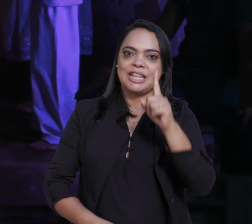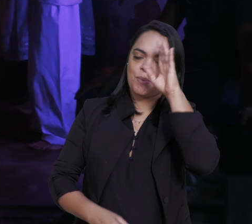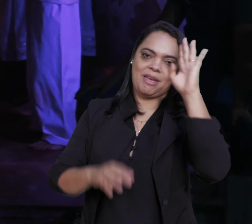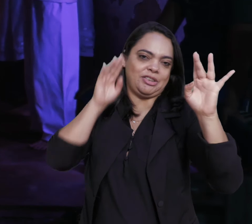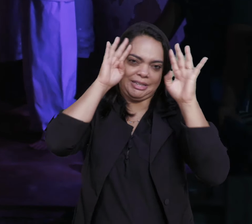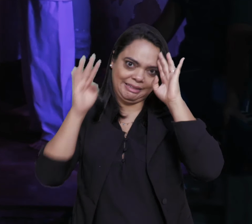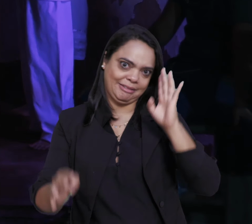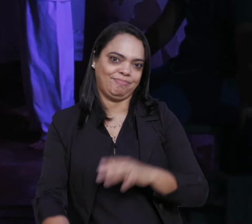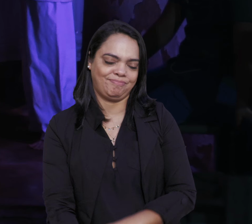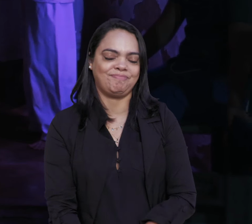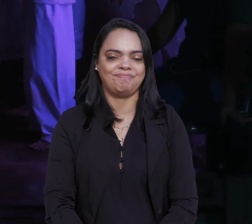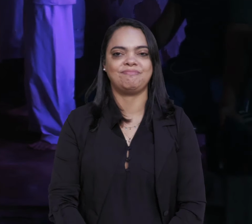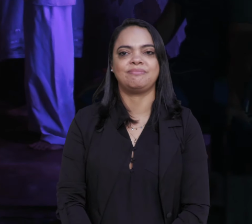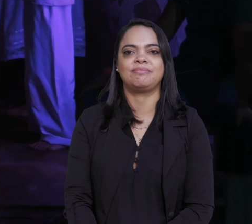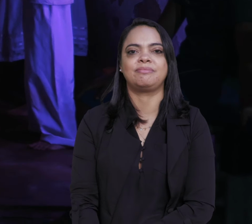não imagina.